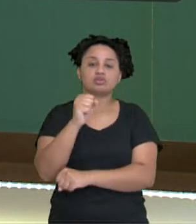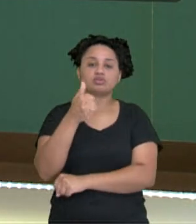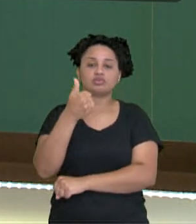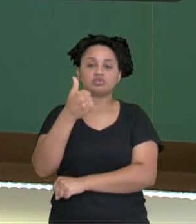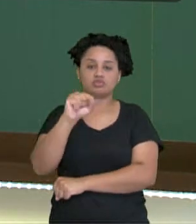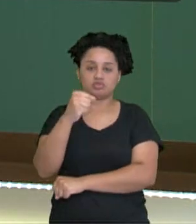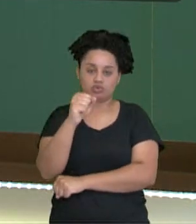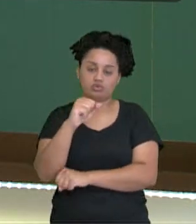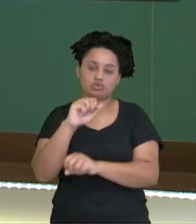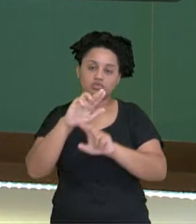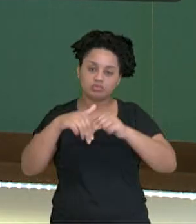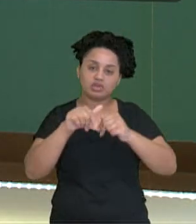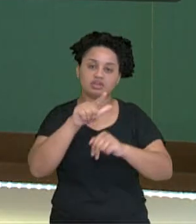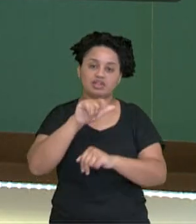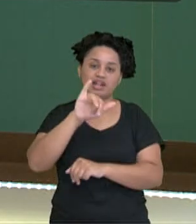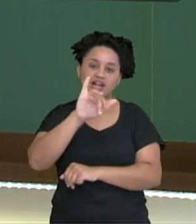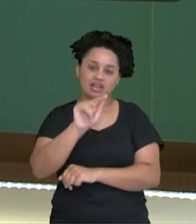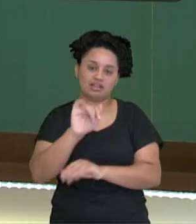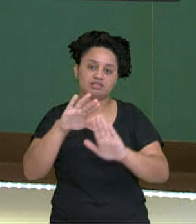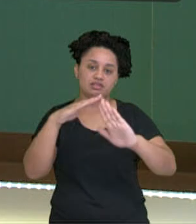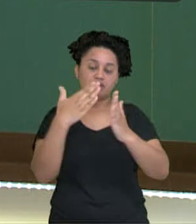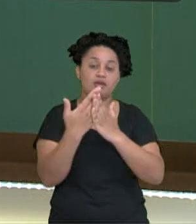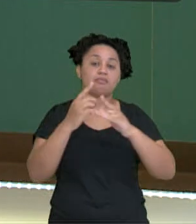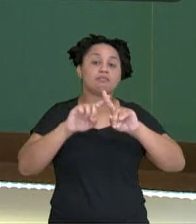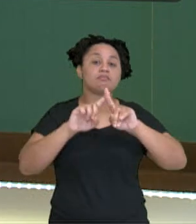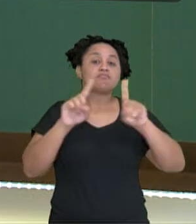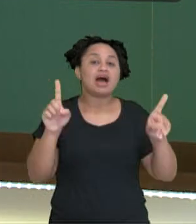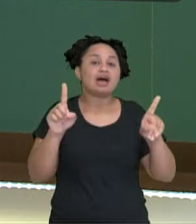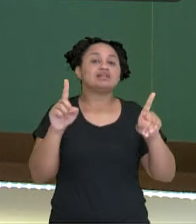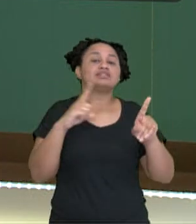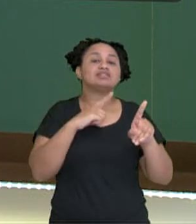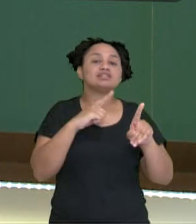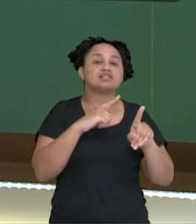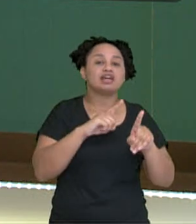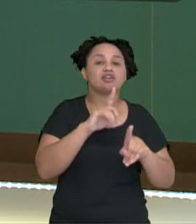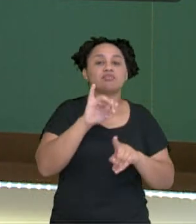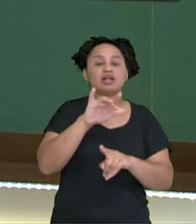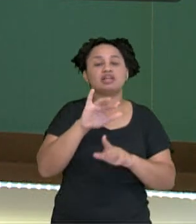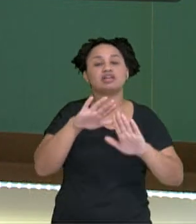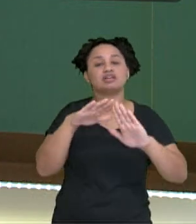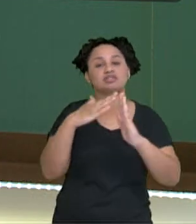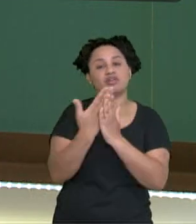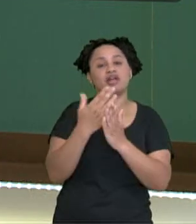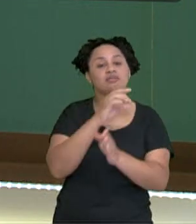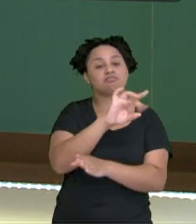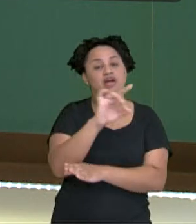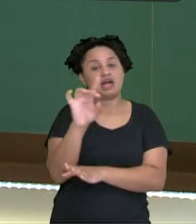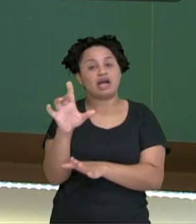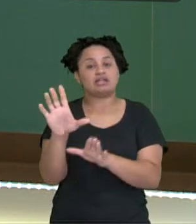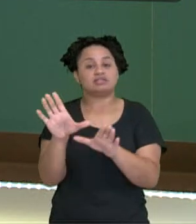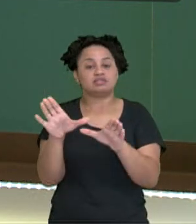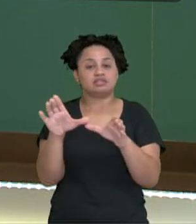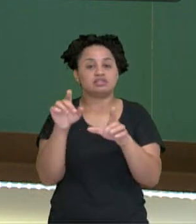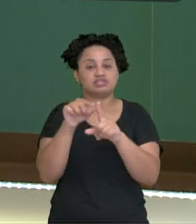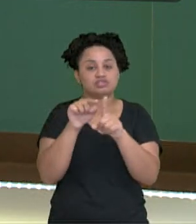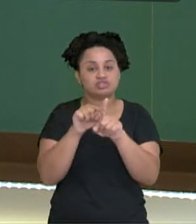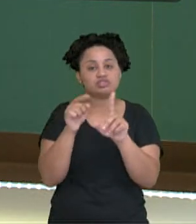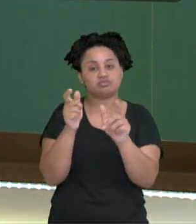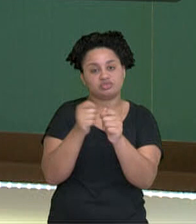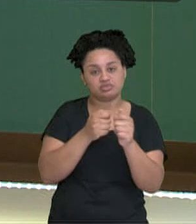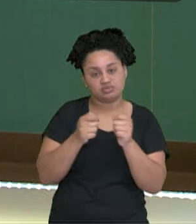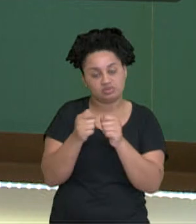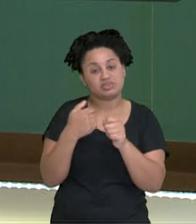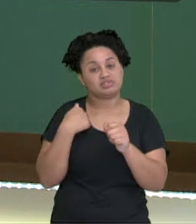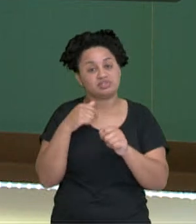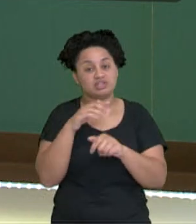dessa liga escolar. O que acontece é que nós estamos tendo uma liga escolar praticamente para cada jogo. Então, se você gosta de um determinado jogo,